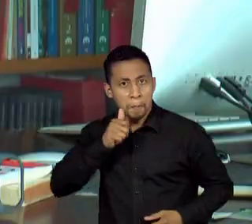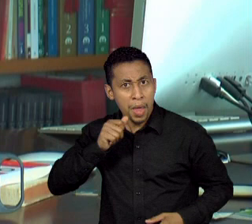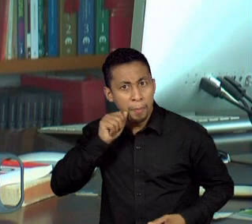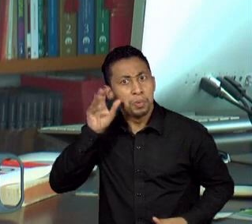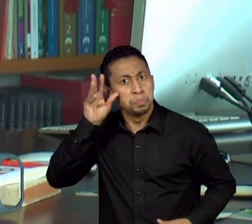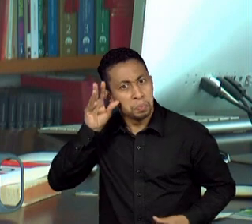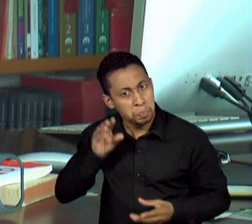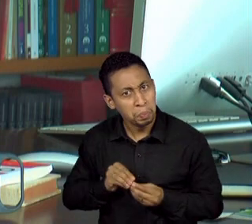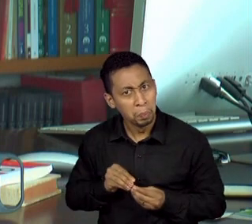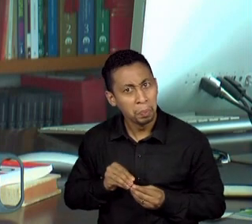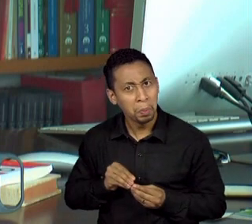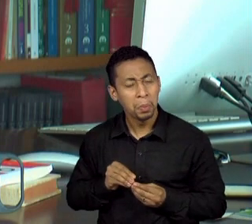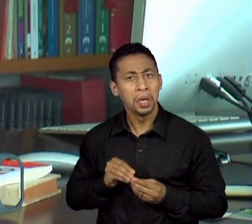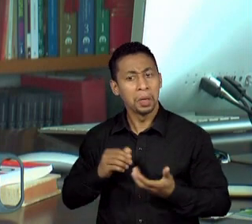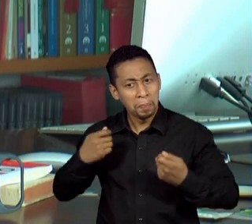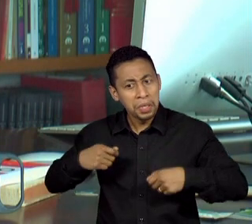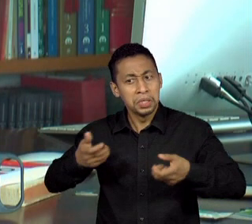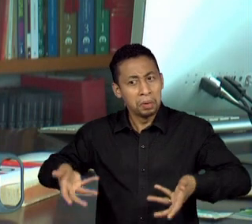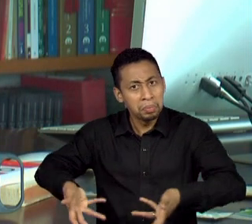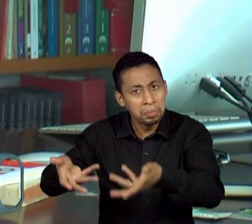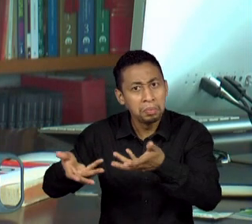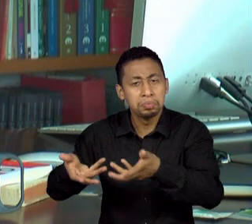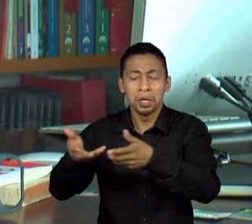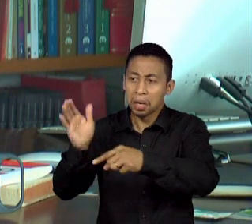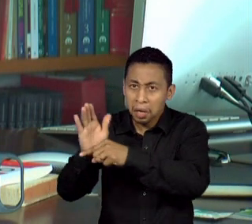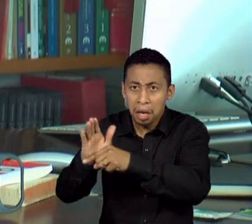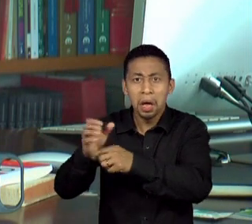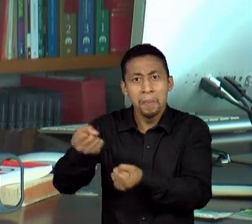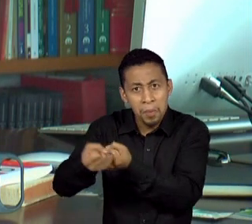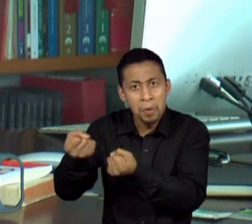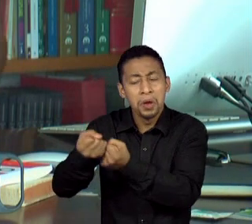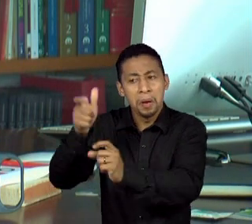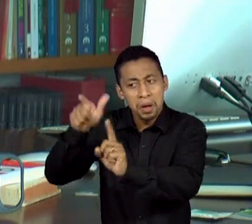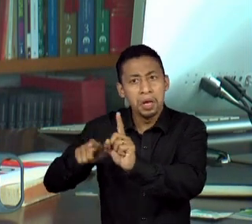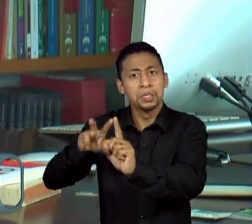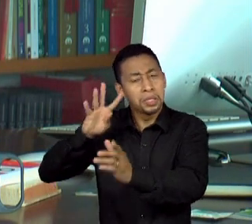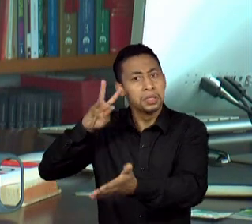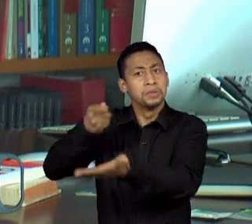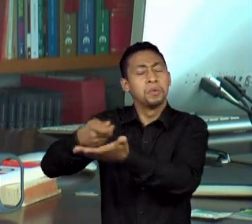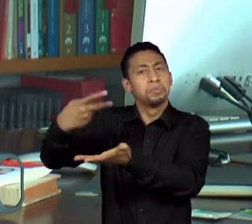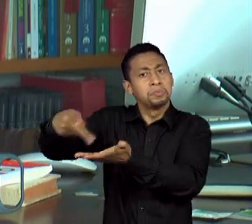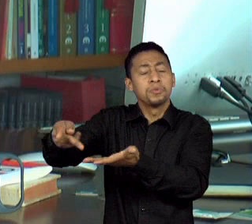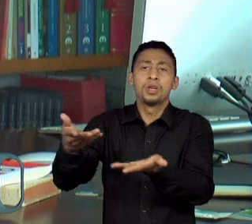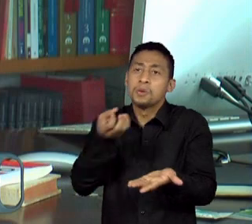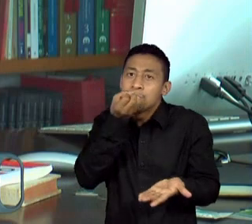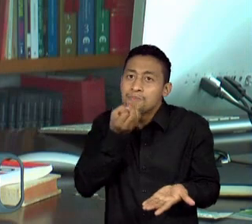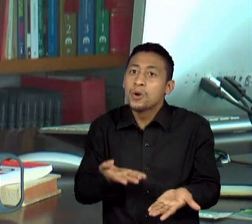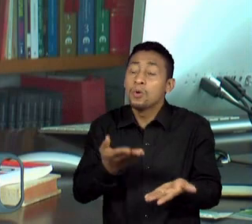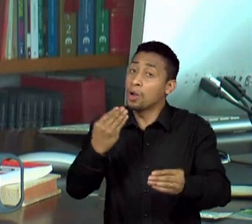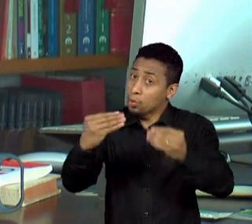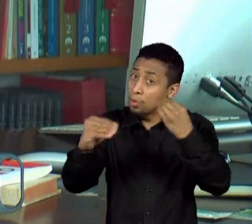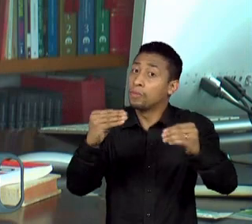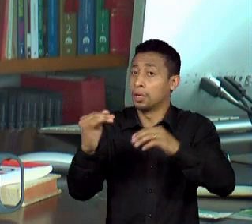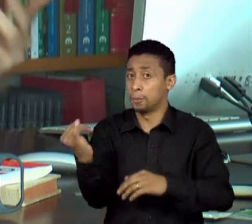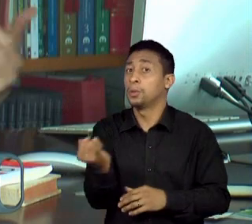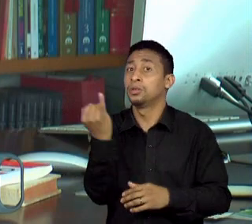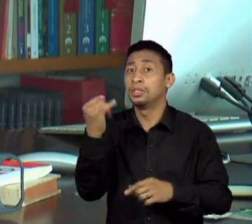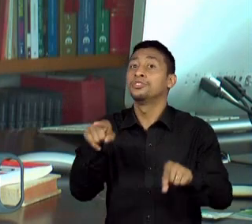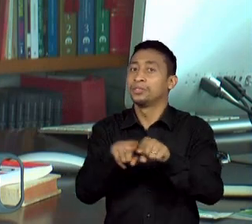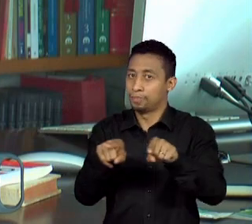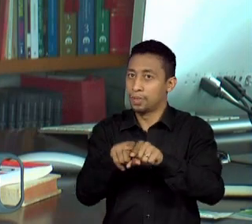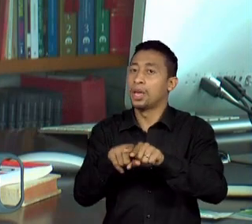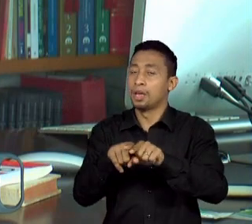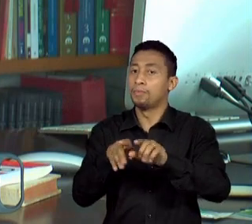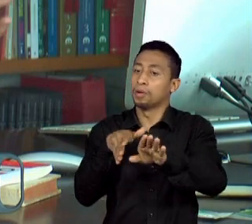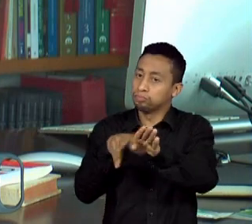também é educação sentimental da classe média nacional, como diz o Caetano. Então, a novela também tem um papel importante de formação